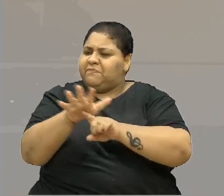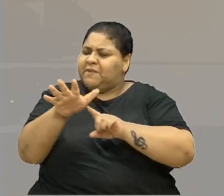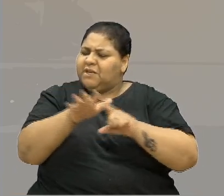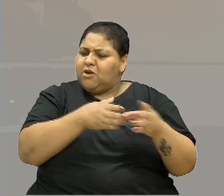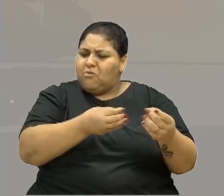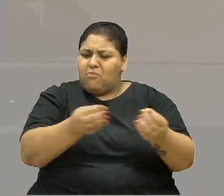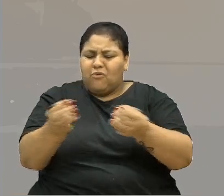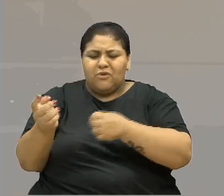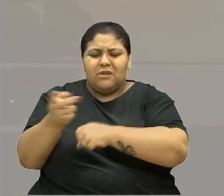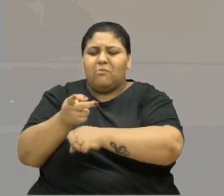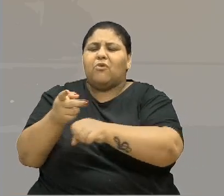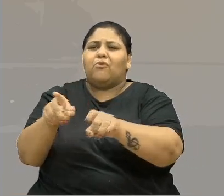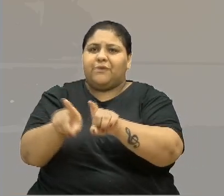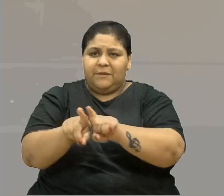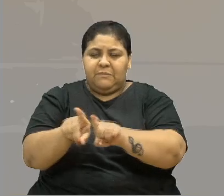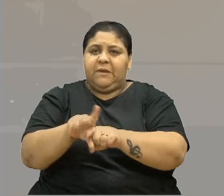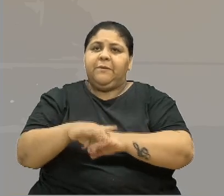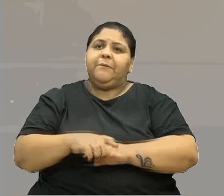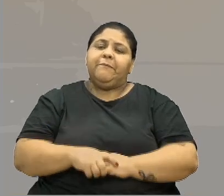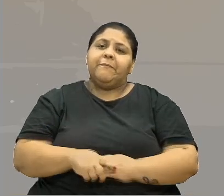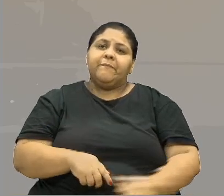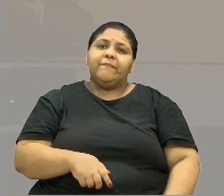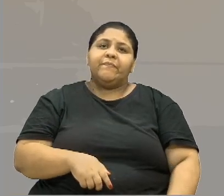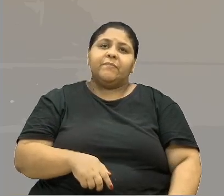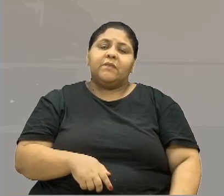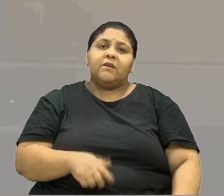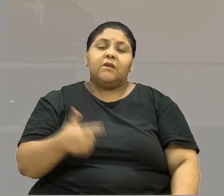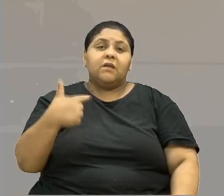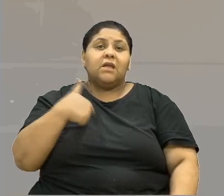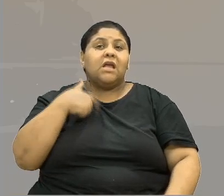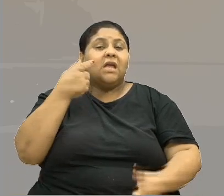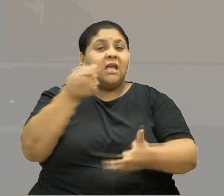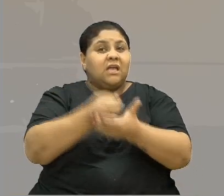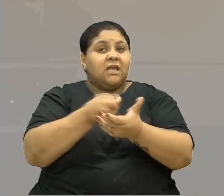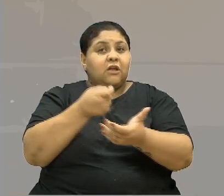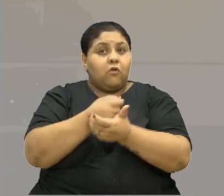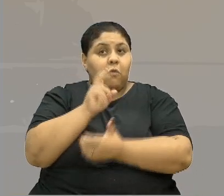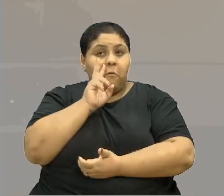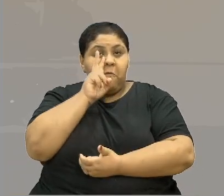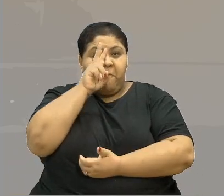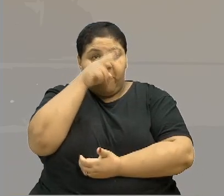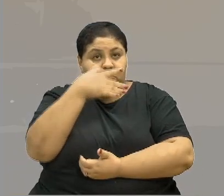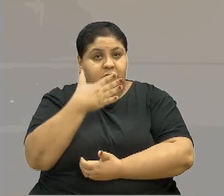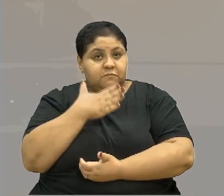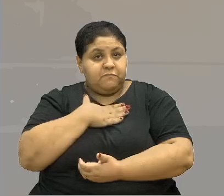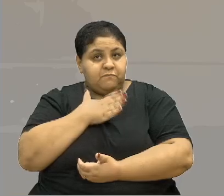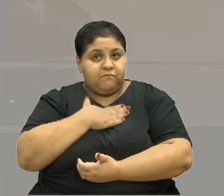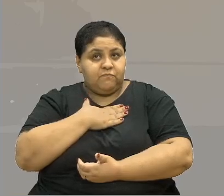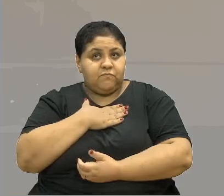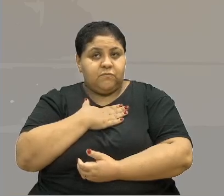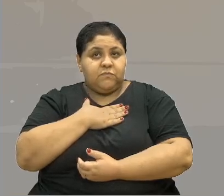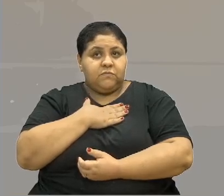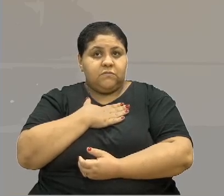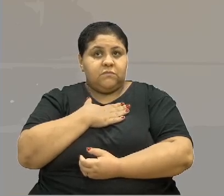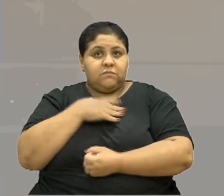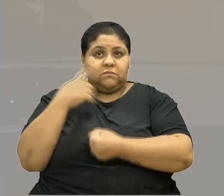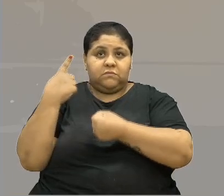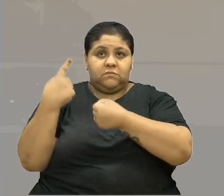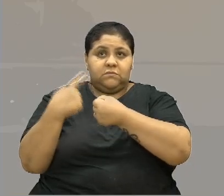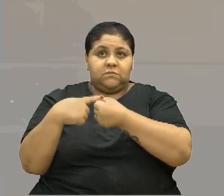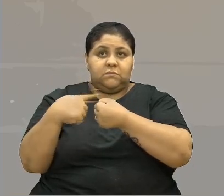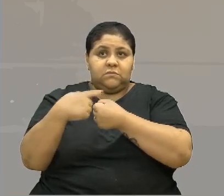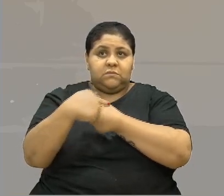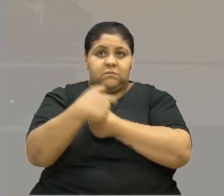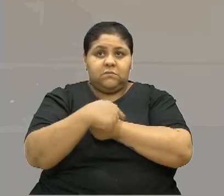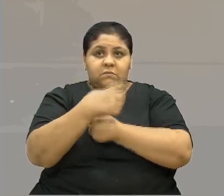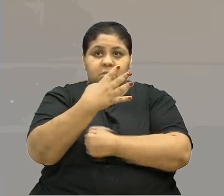grande e a procura é muito grande. Uma luta forte minha foi com que os municípios,